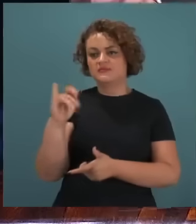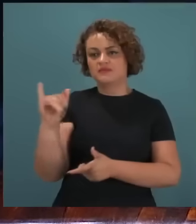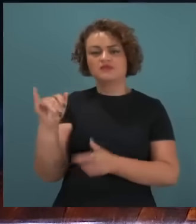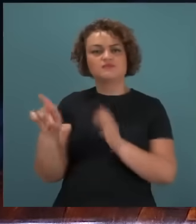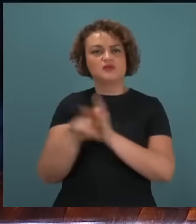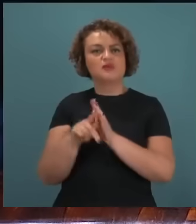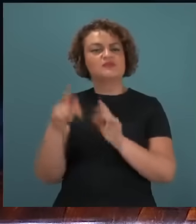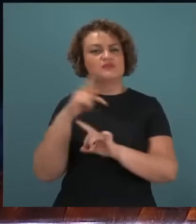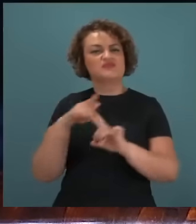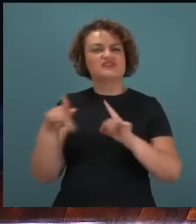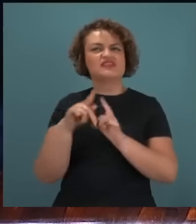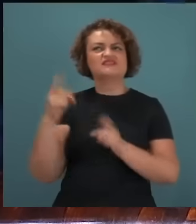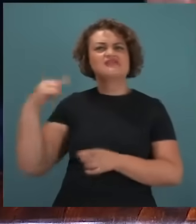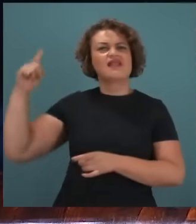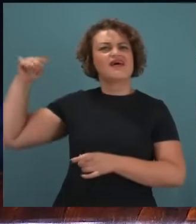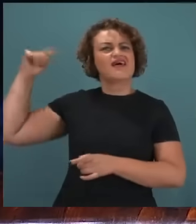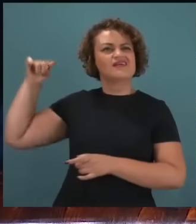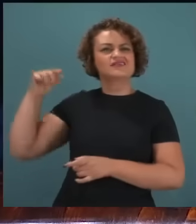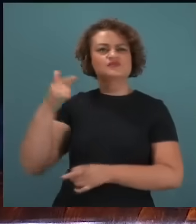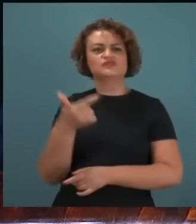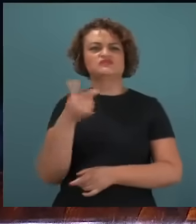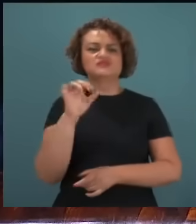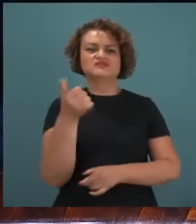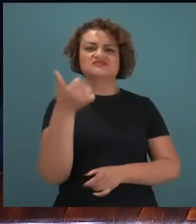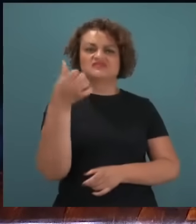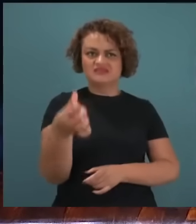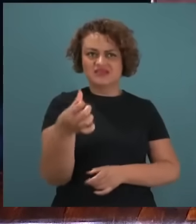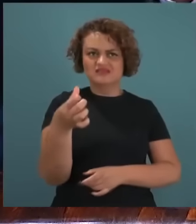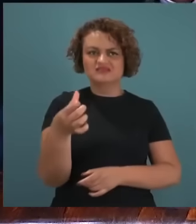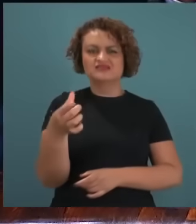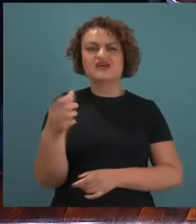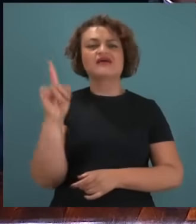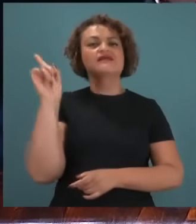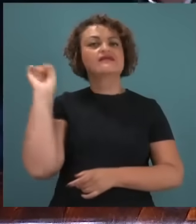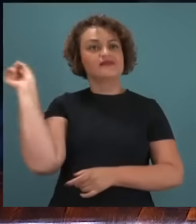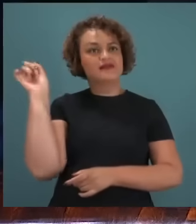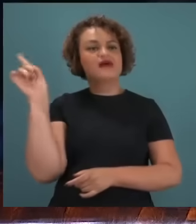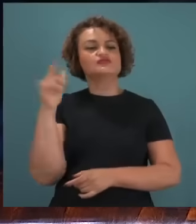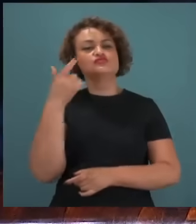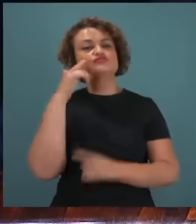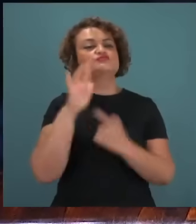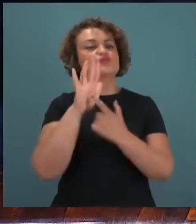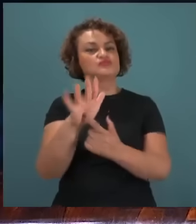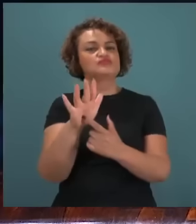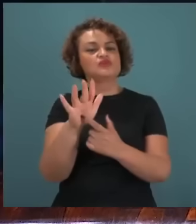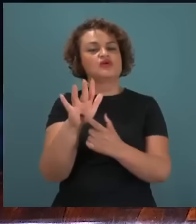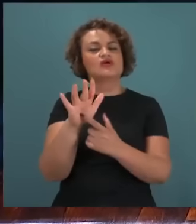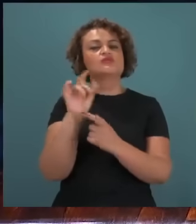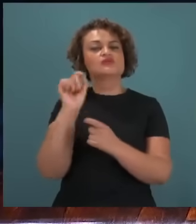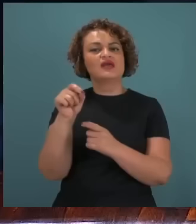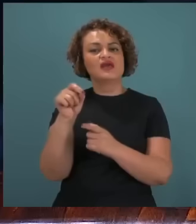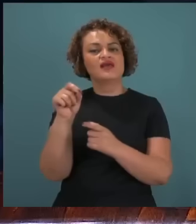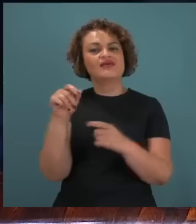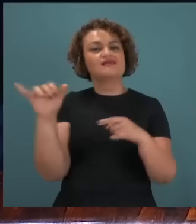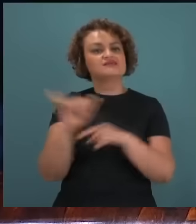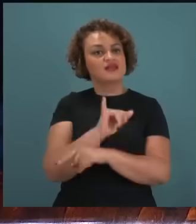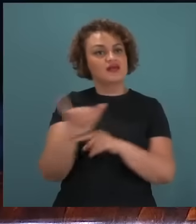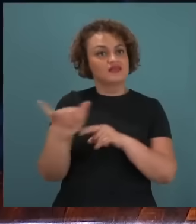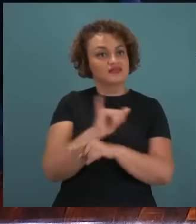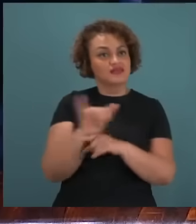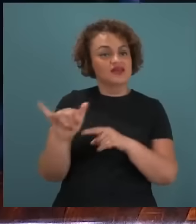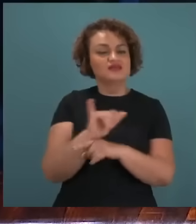Lá em 2016, e lá nós provamos que não é esse o caminho, que o caminho